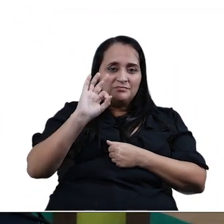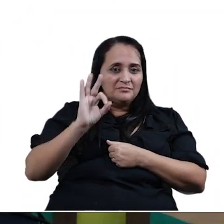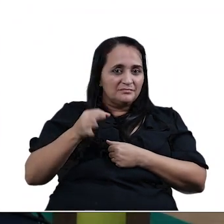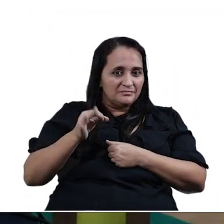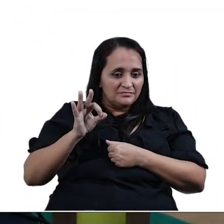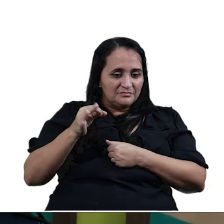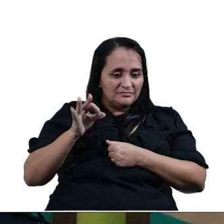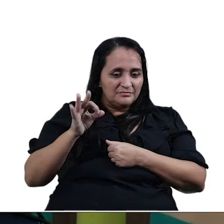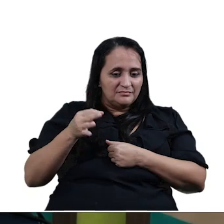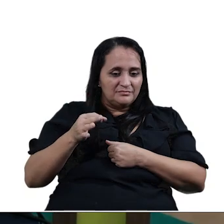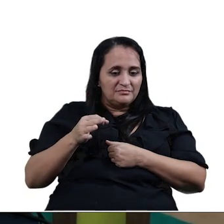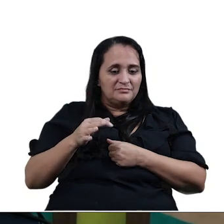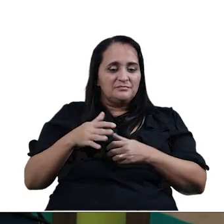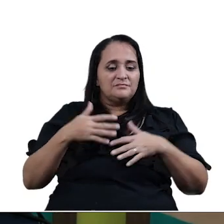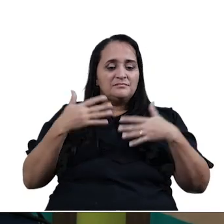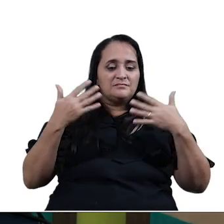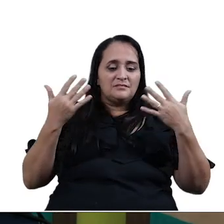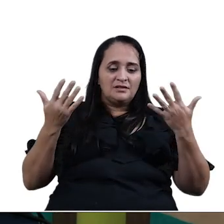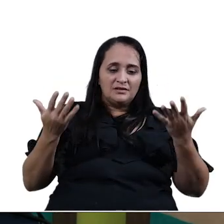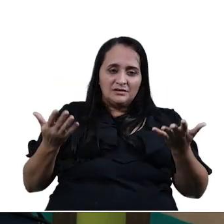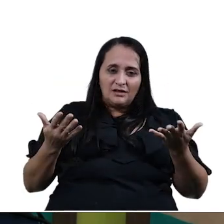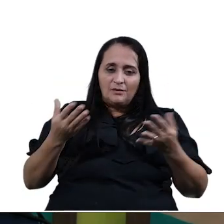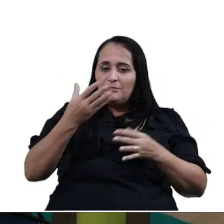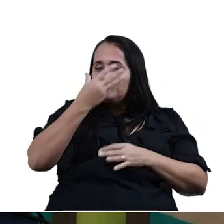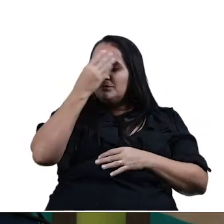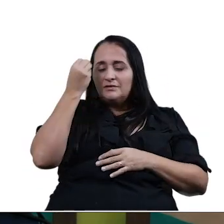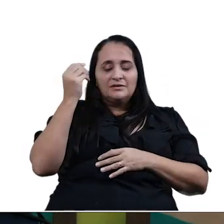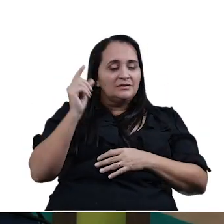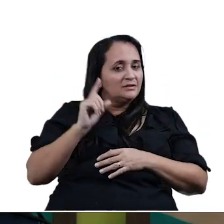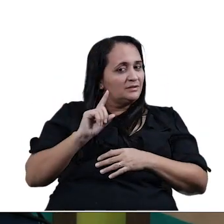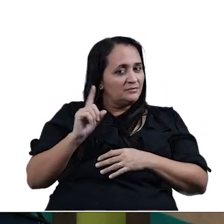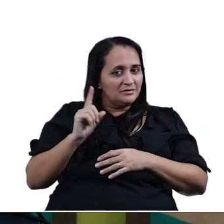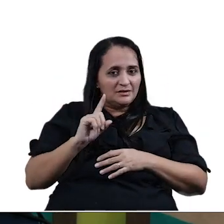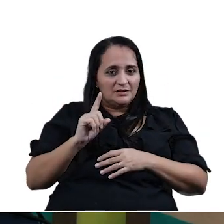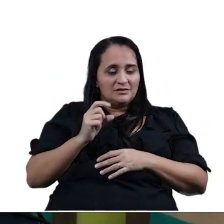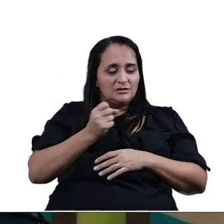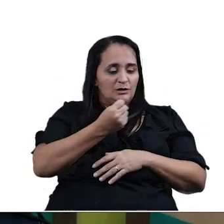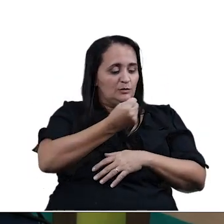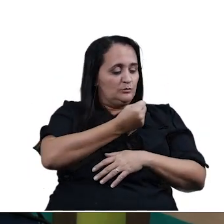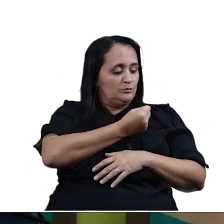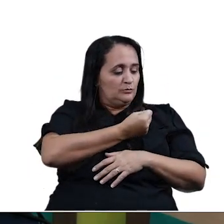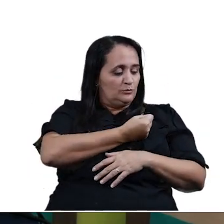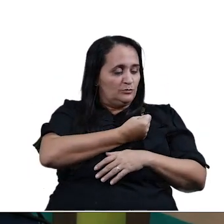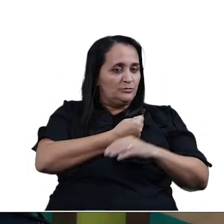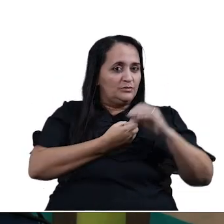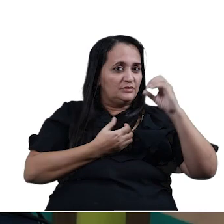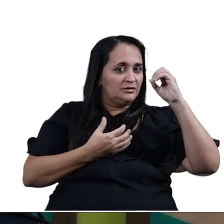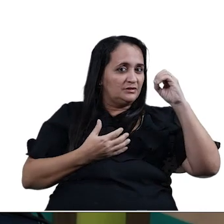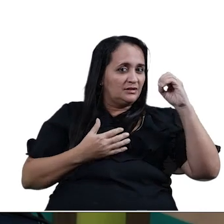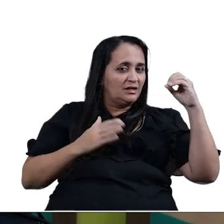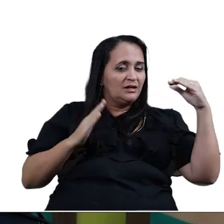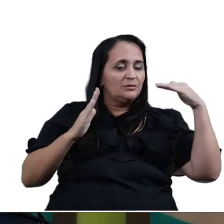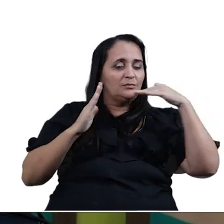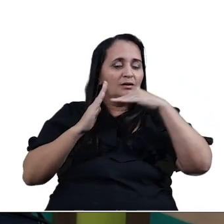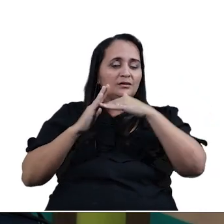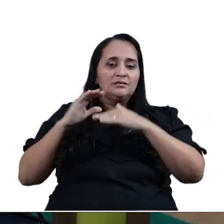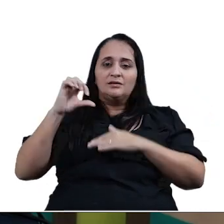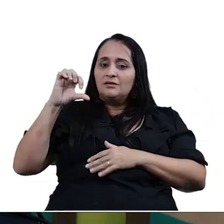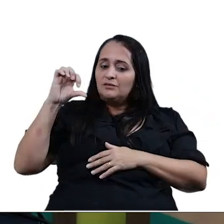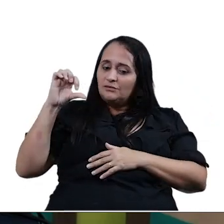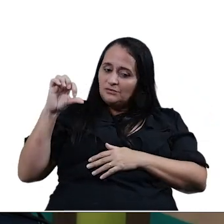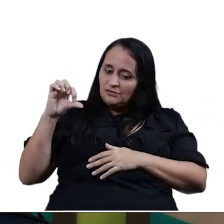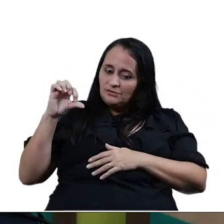Acertamos, gente! Então, não esqueçam, os números de 0 a